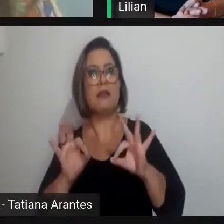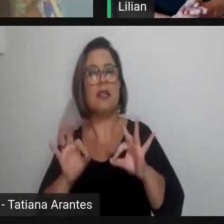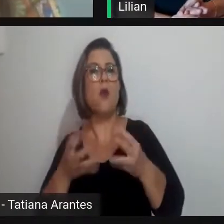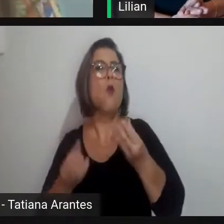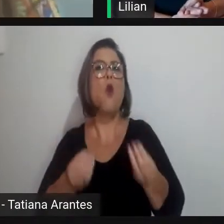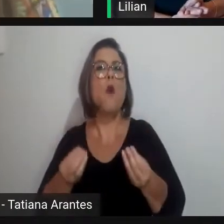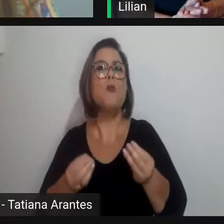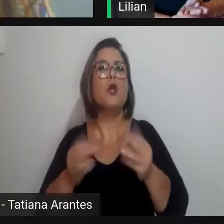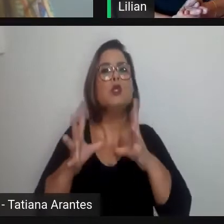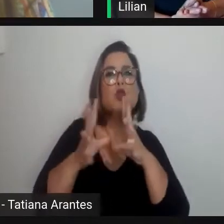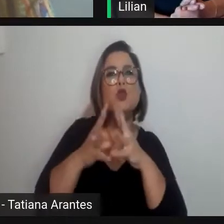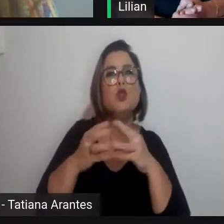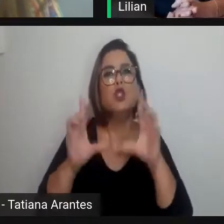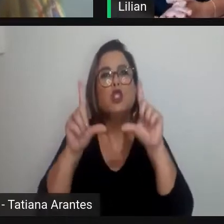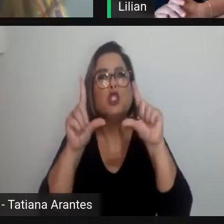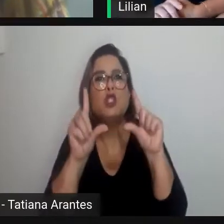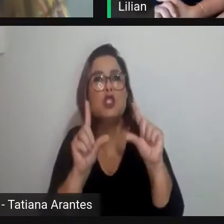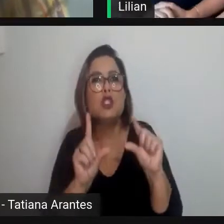esse problema?